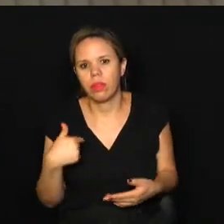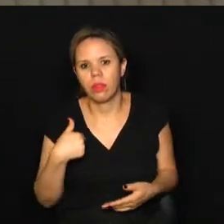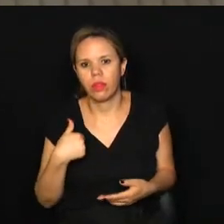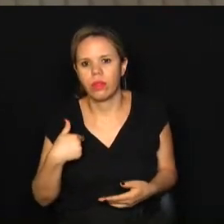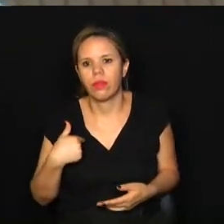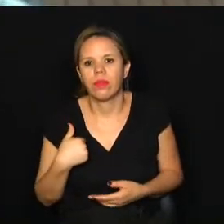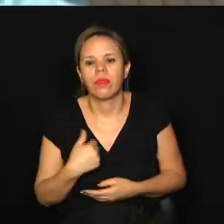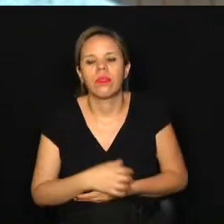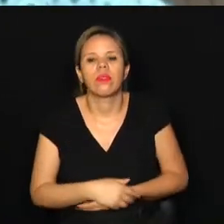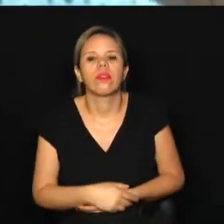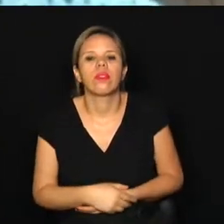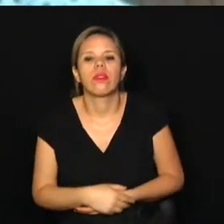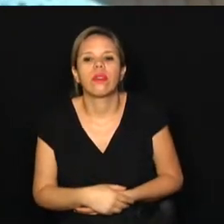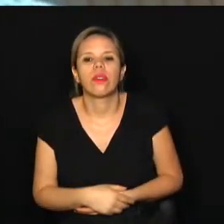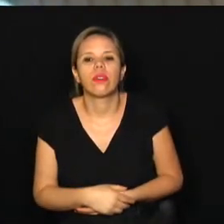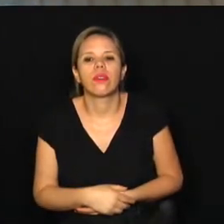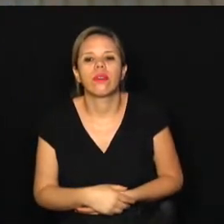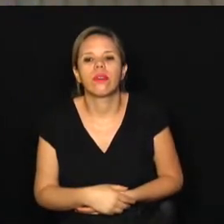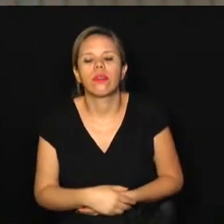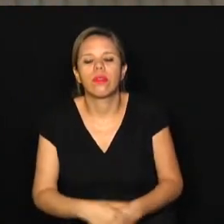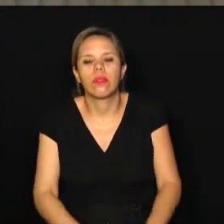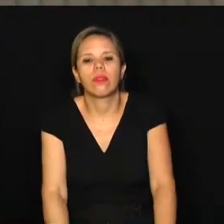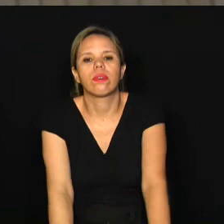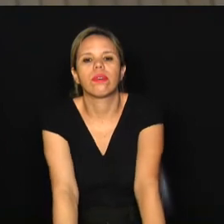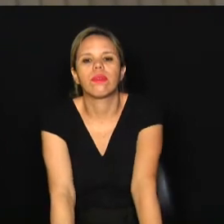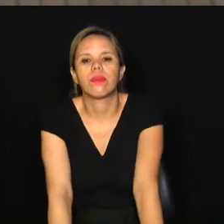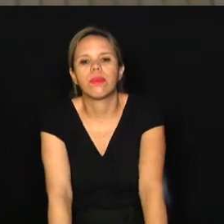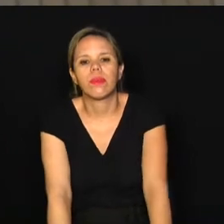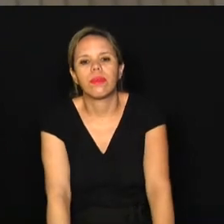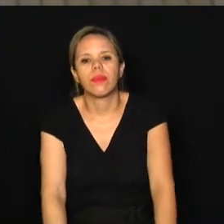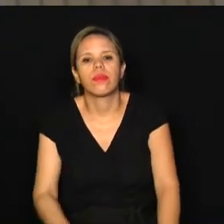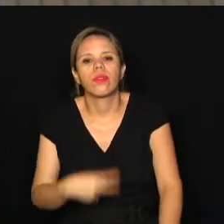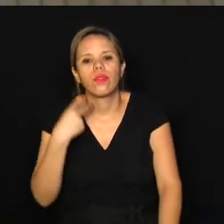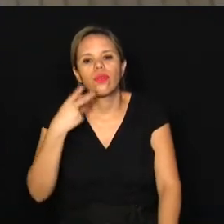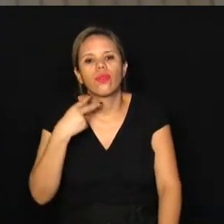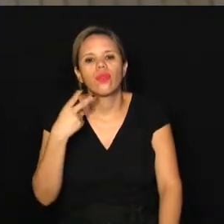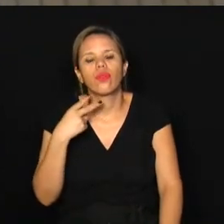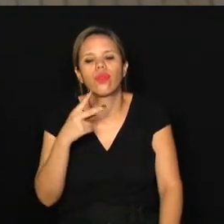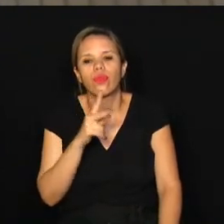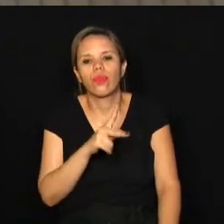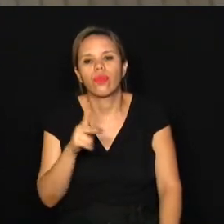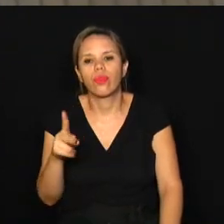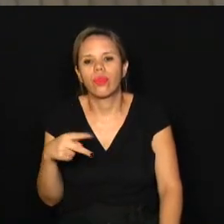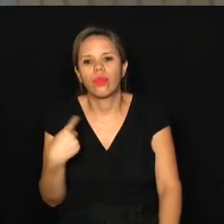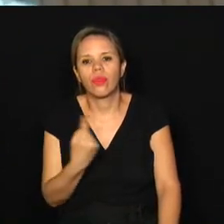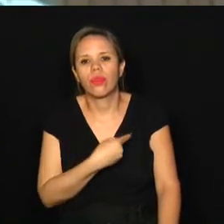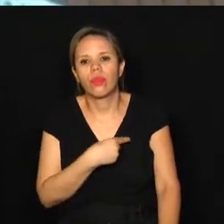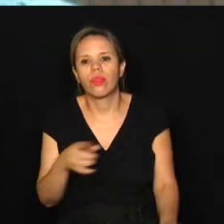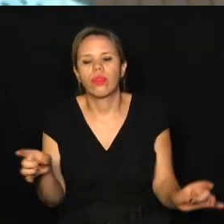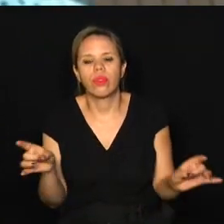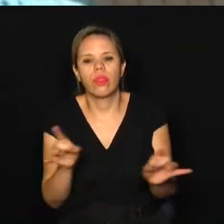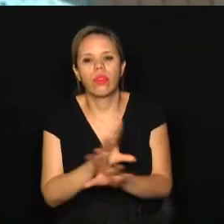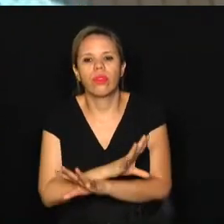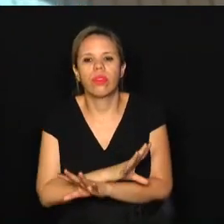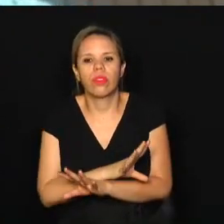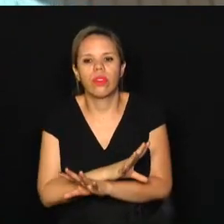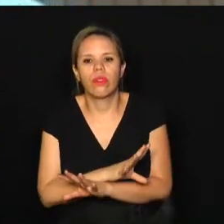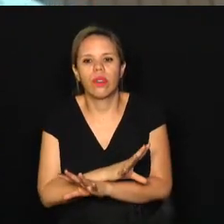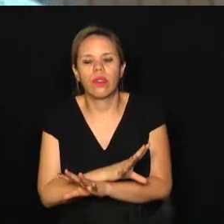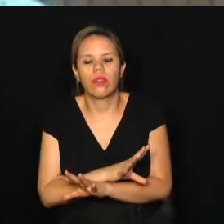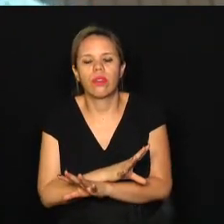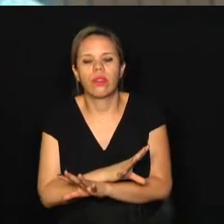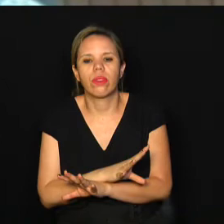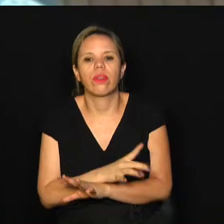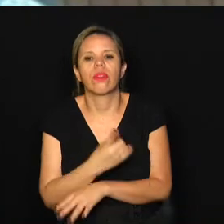vou passar a palavra ao vereador professor Alberto, que nós estamos encerrando a nossa 18ª